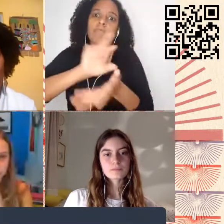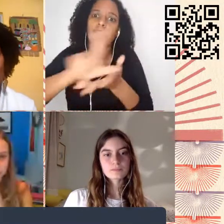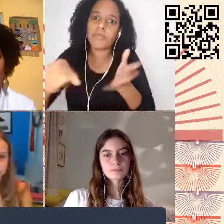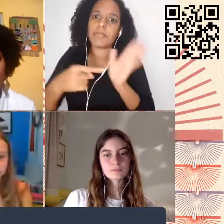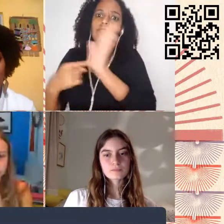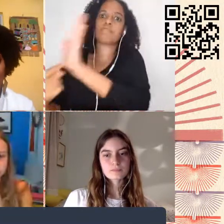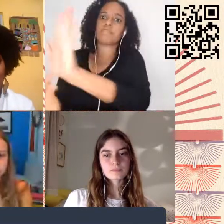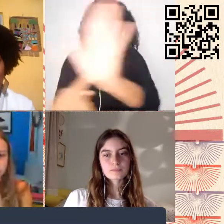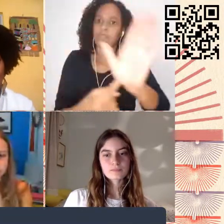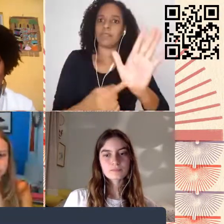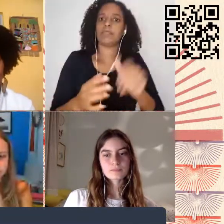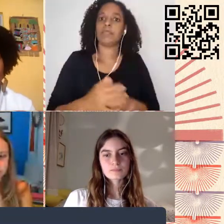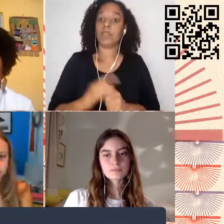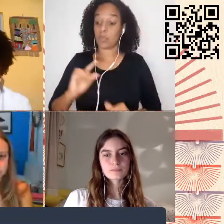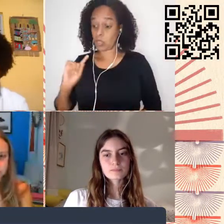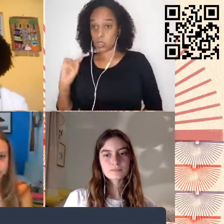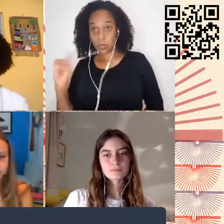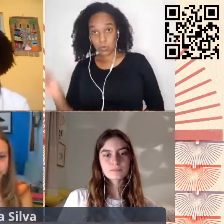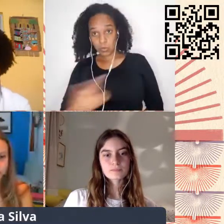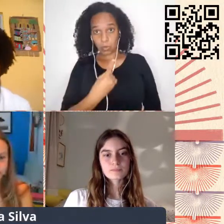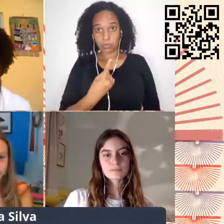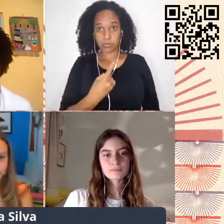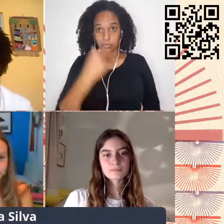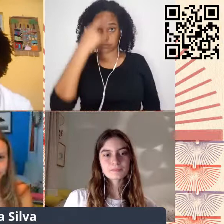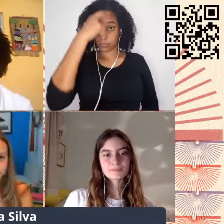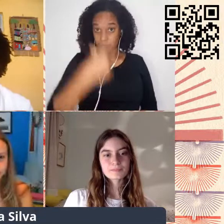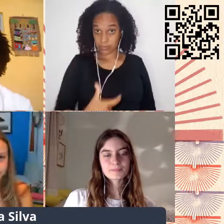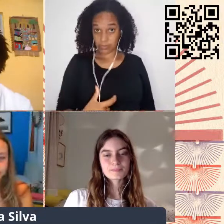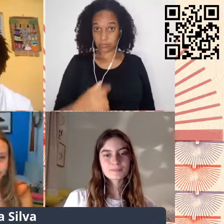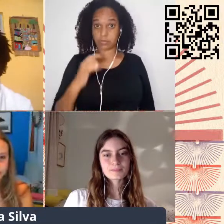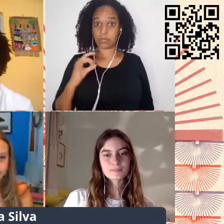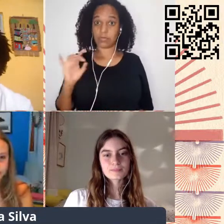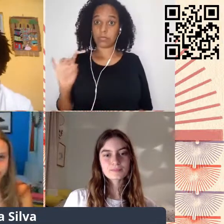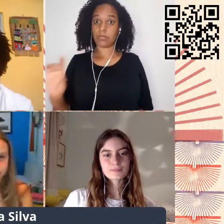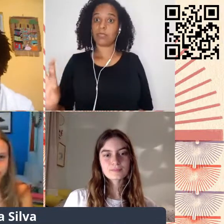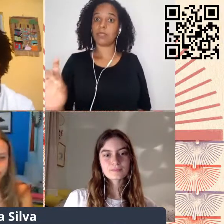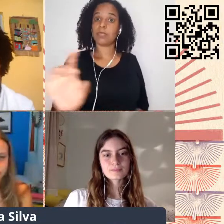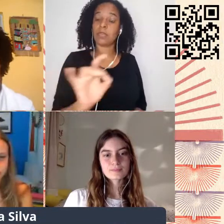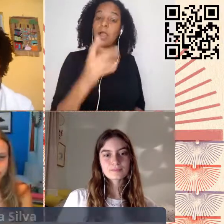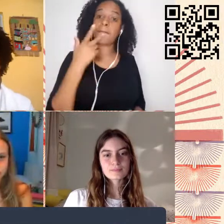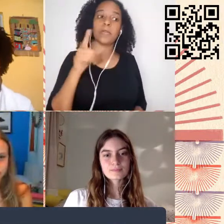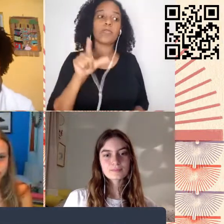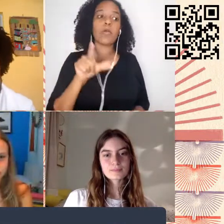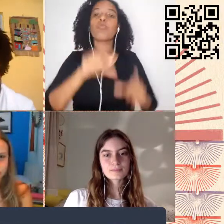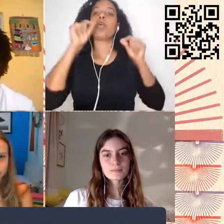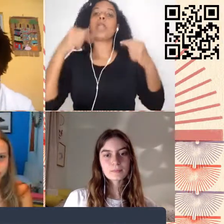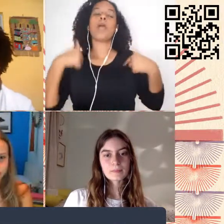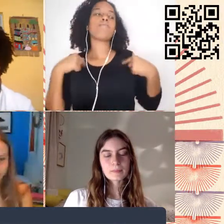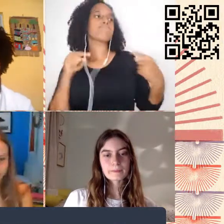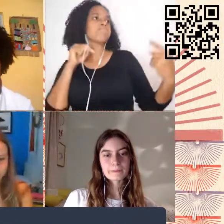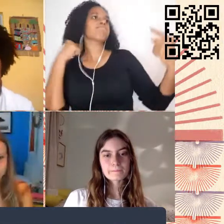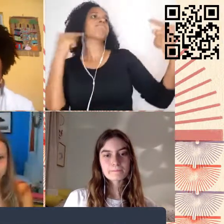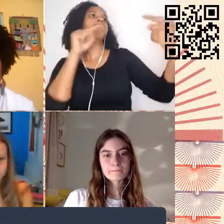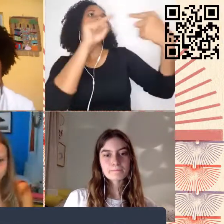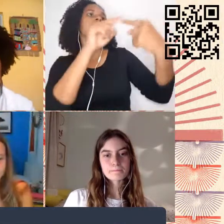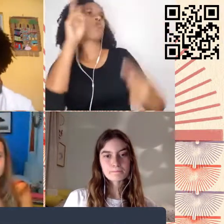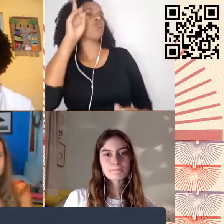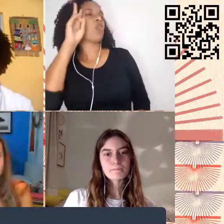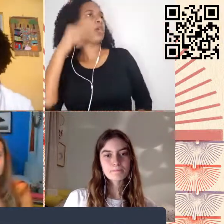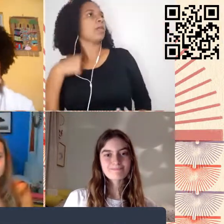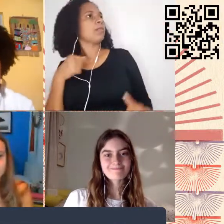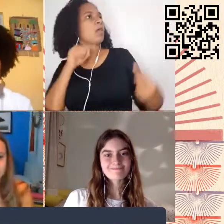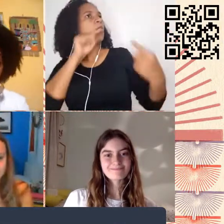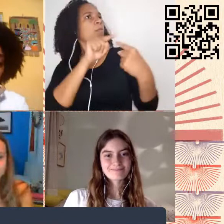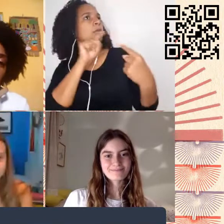E nós, como seres, indivíduos, né? Como indivíduos, a gente possa escolher qual é a história que a gente quer,